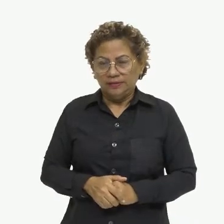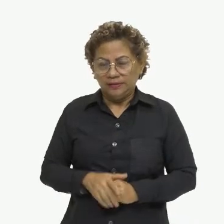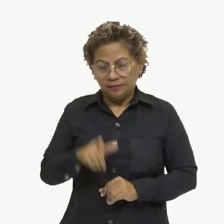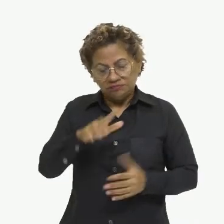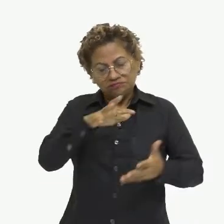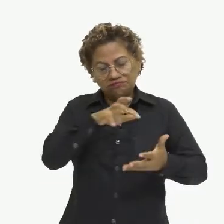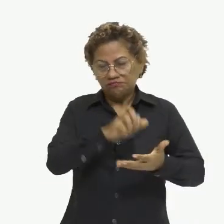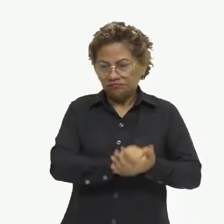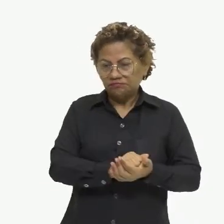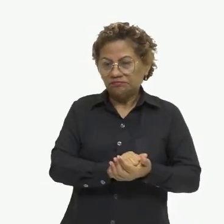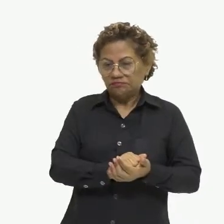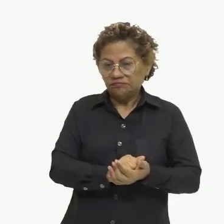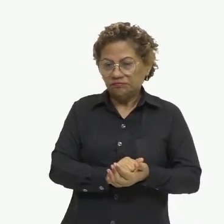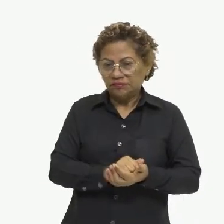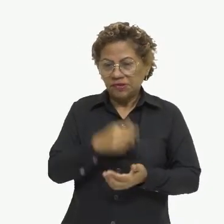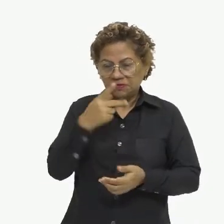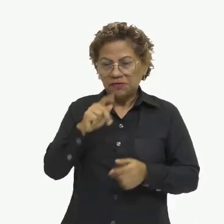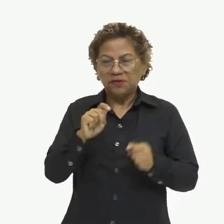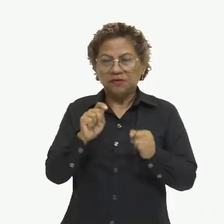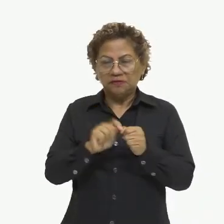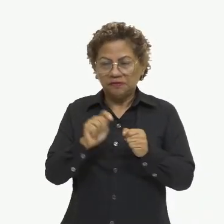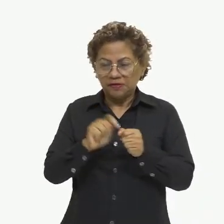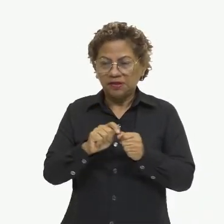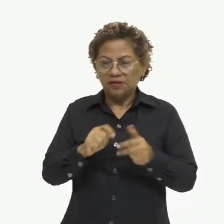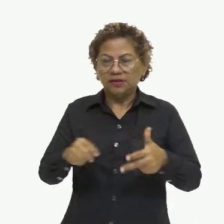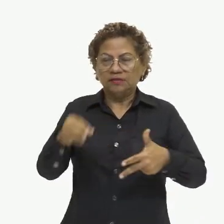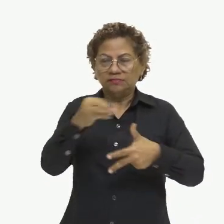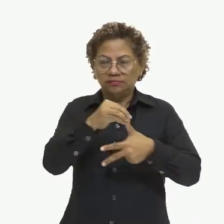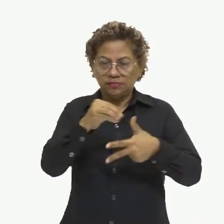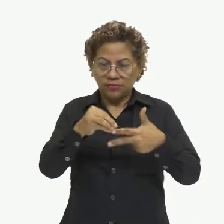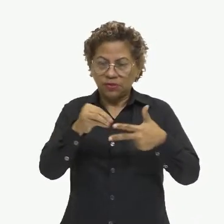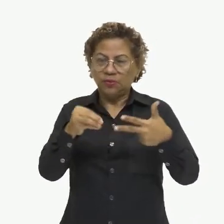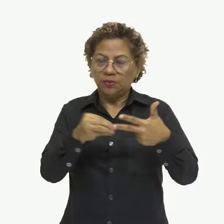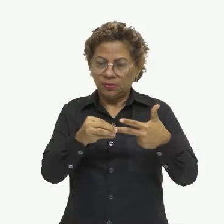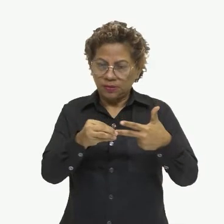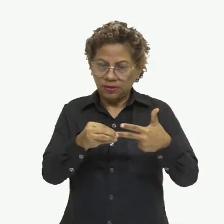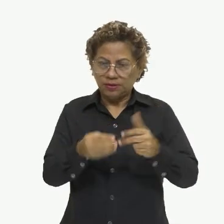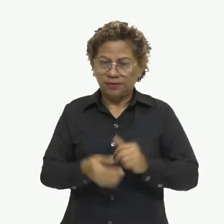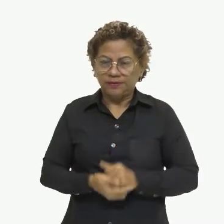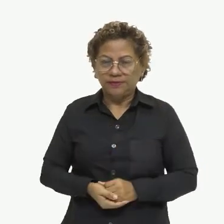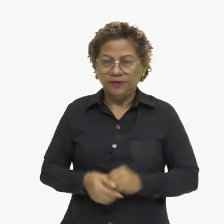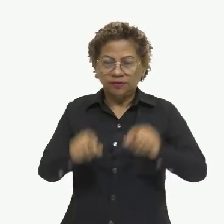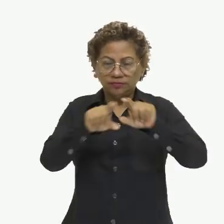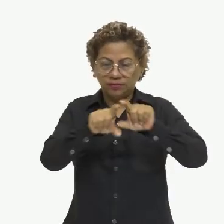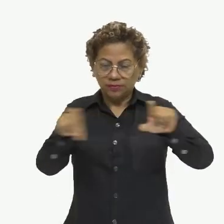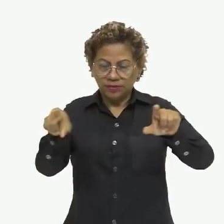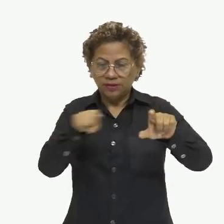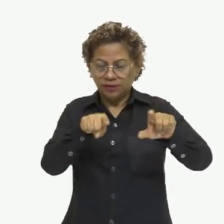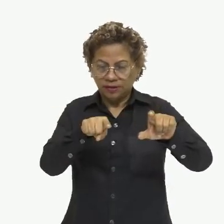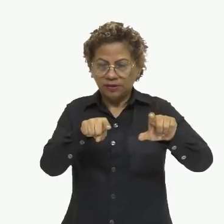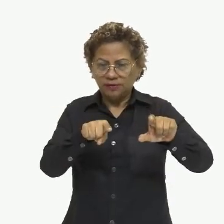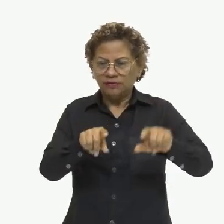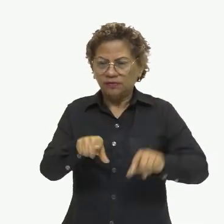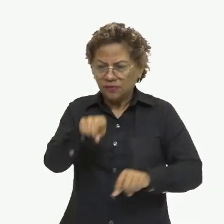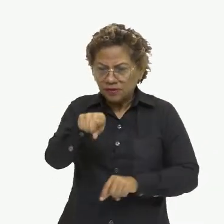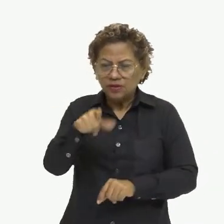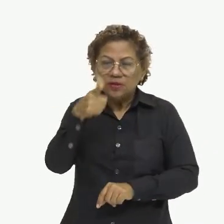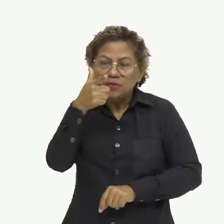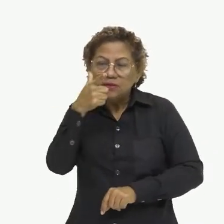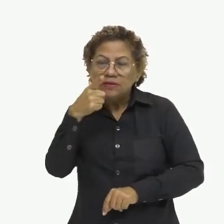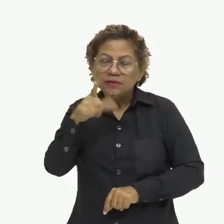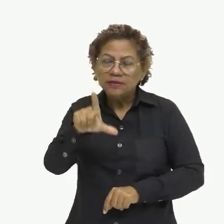Exame Nacional do Ensino Médio, que no caso é o Enem. Então, nesse primeiro parágrafo, você já consegue